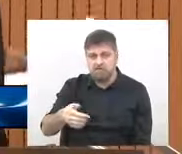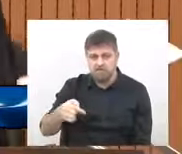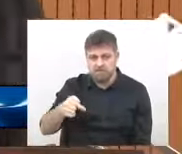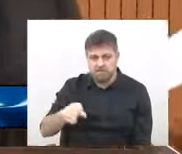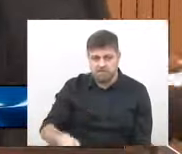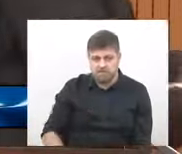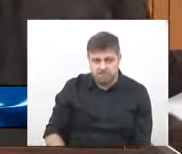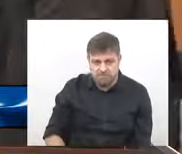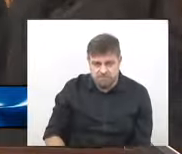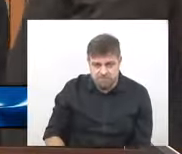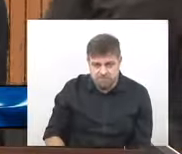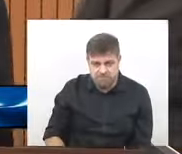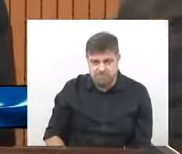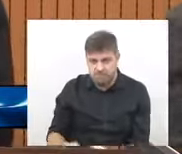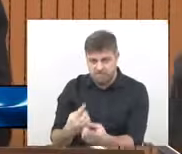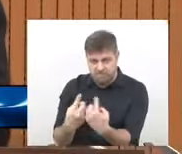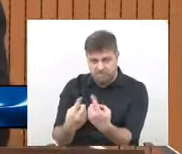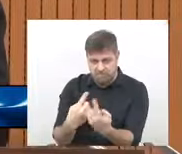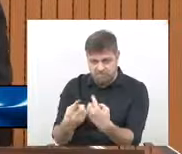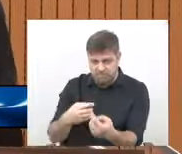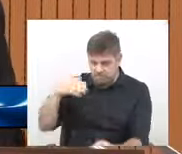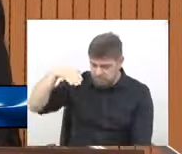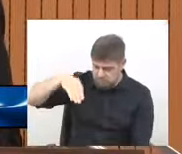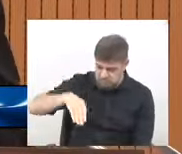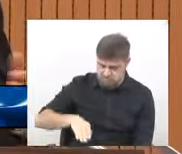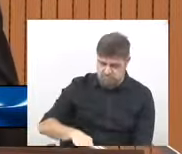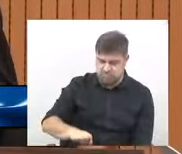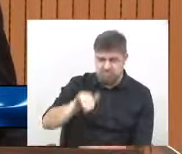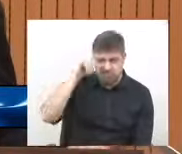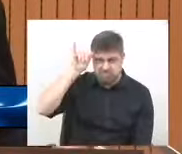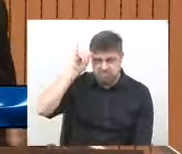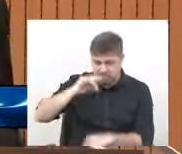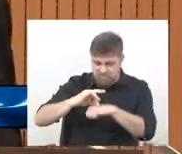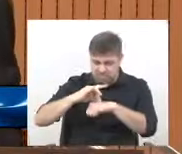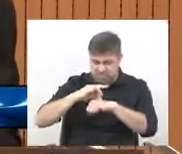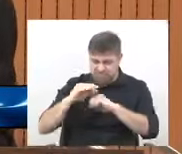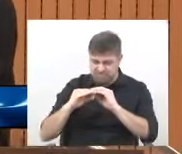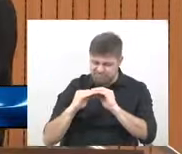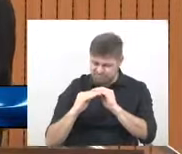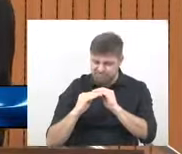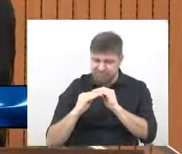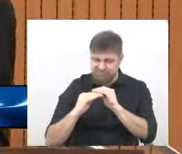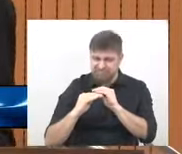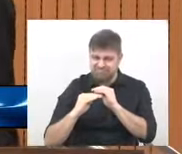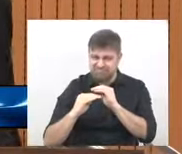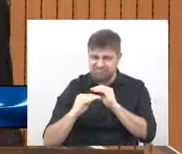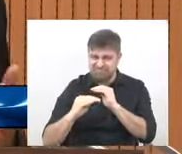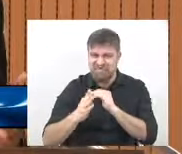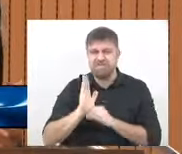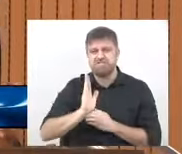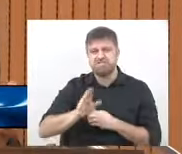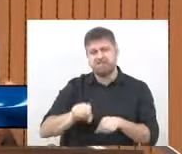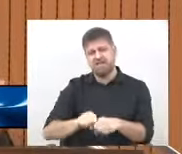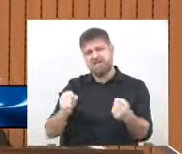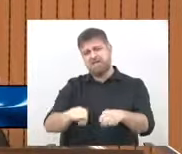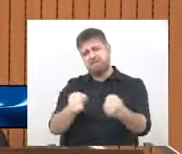Mamede Hussein, a Avenida Beirana, a João Boy do Lope, o asfalto foi feito pouco tempo, agora já está ficando danificado.